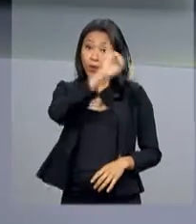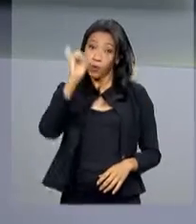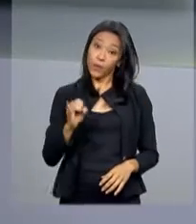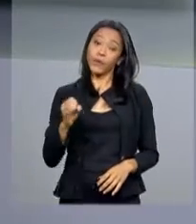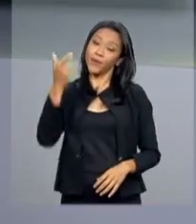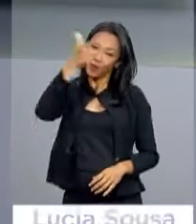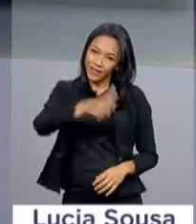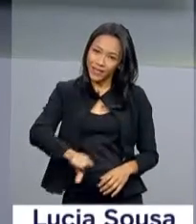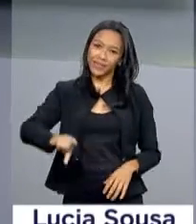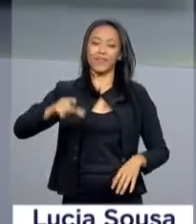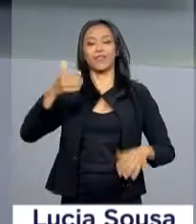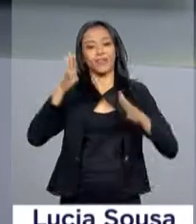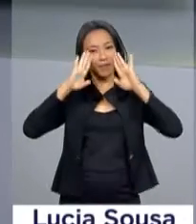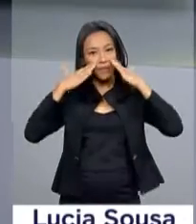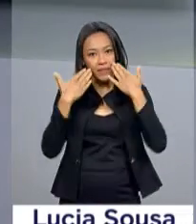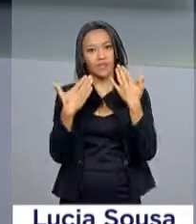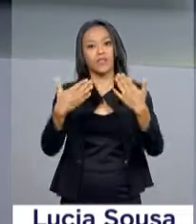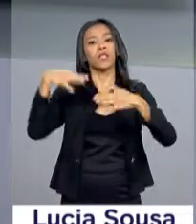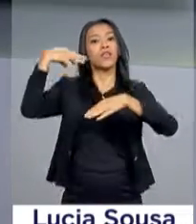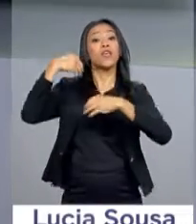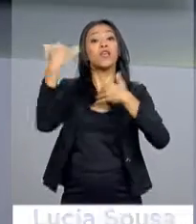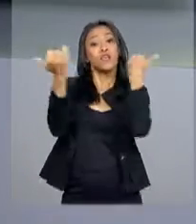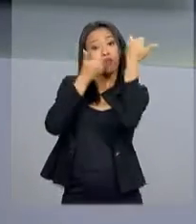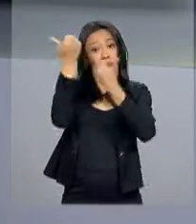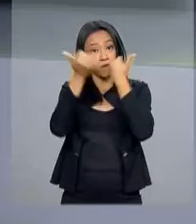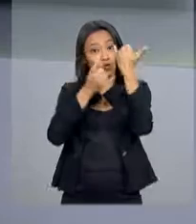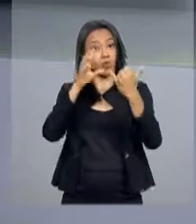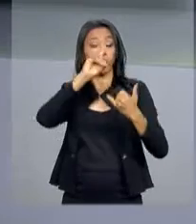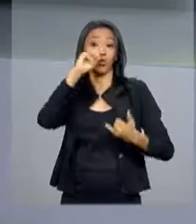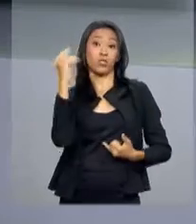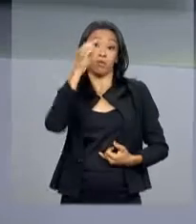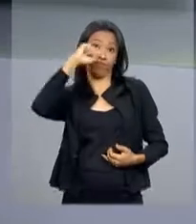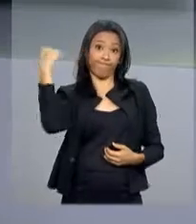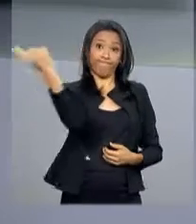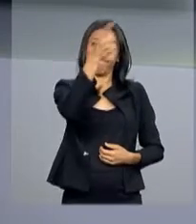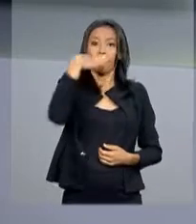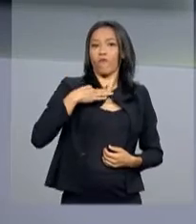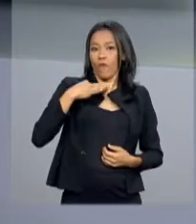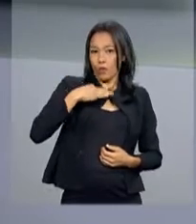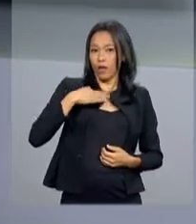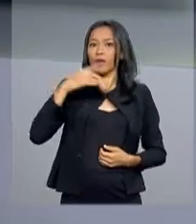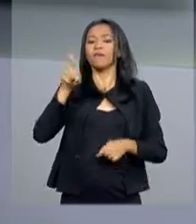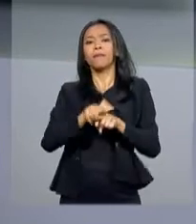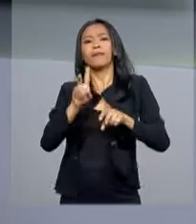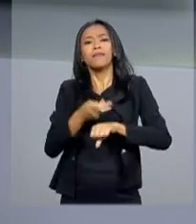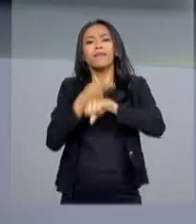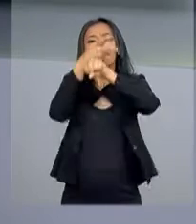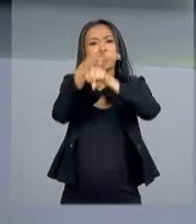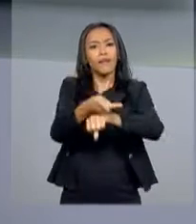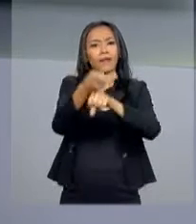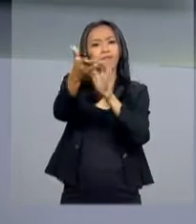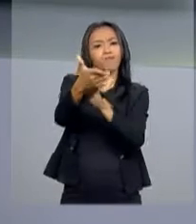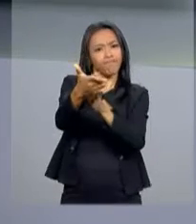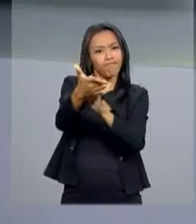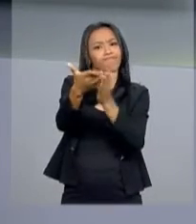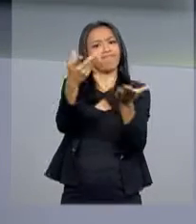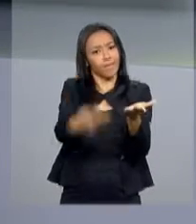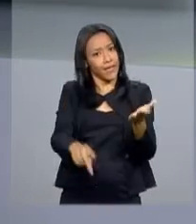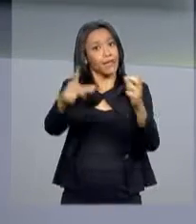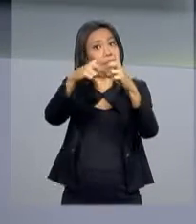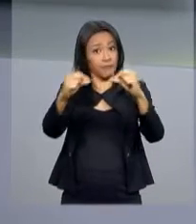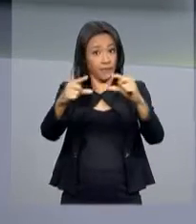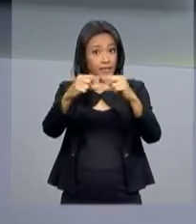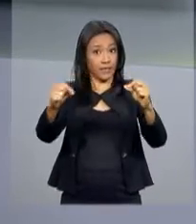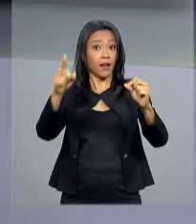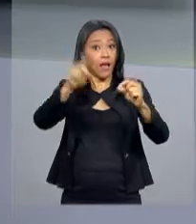Olá para você novamente, estamos de volta com informações sobre o Dia Nacional do Voluntariado e a entrega do prêmio Viva Voluntário. Aqui em